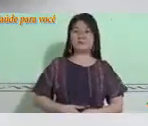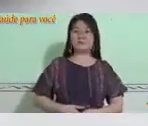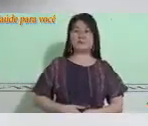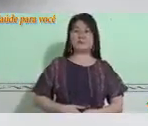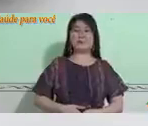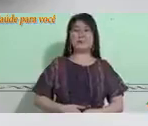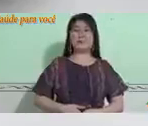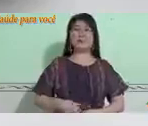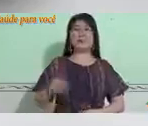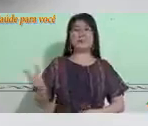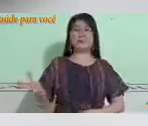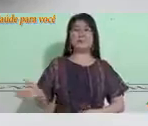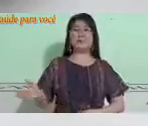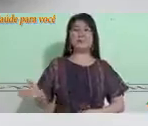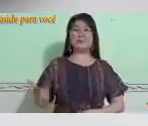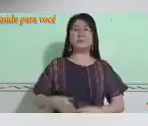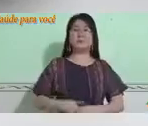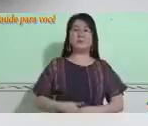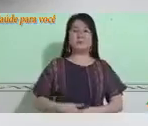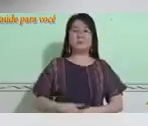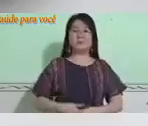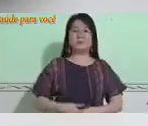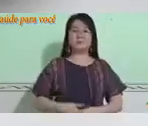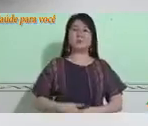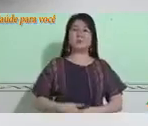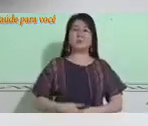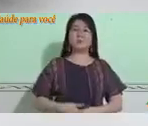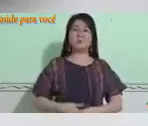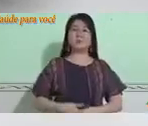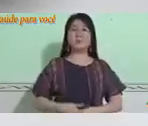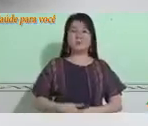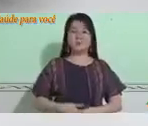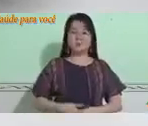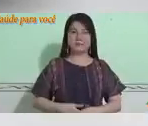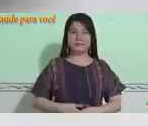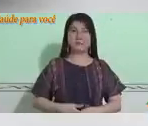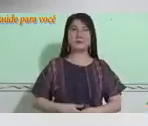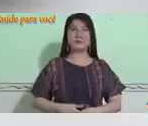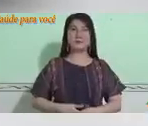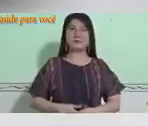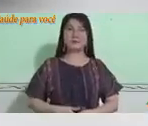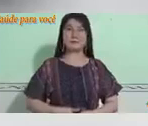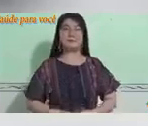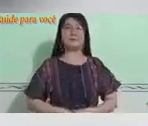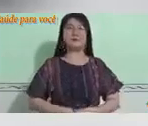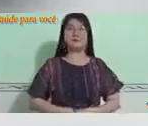3DIASDEPOISDACIRURGIA na maioria dos casos, pode ser regressar a casa no dia seguinte,